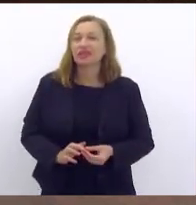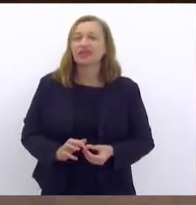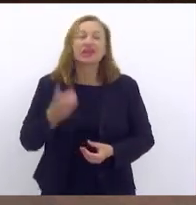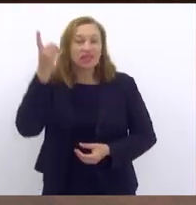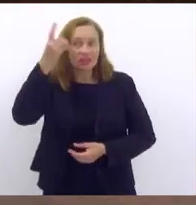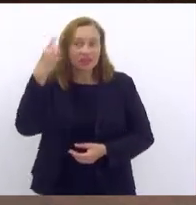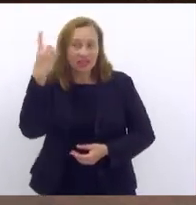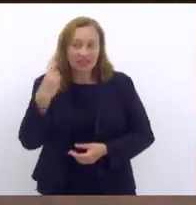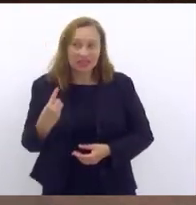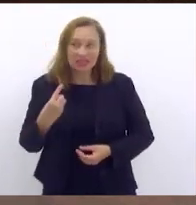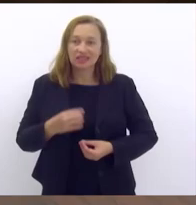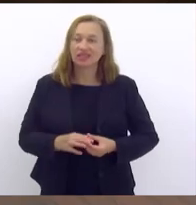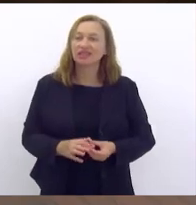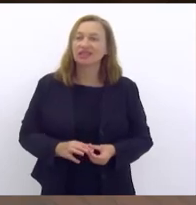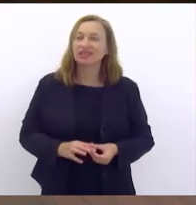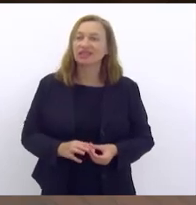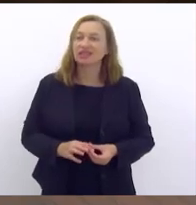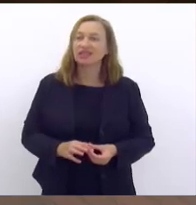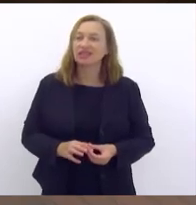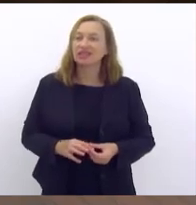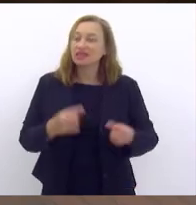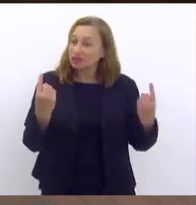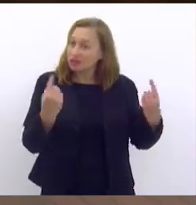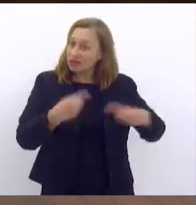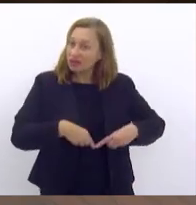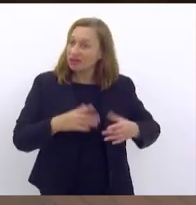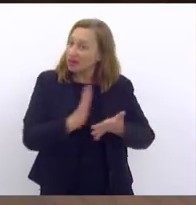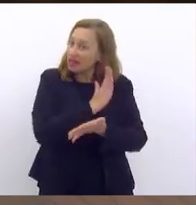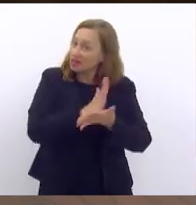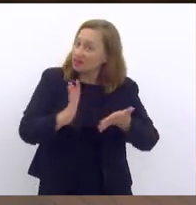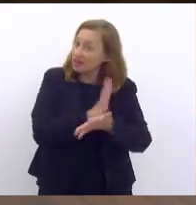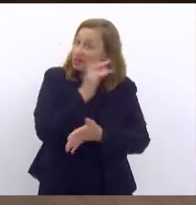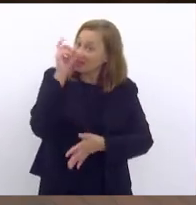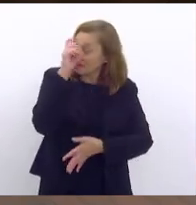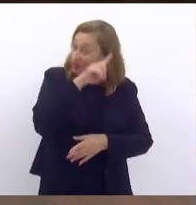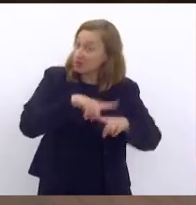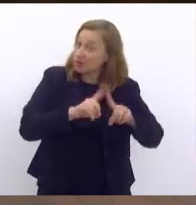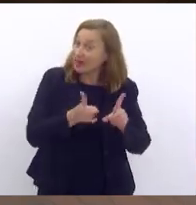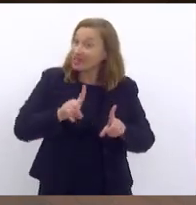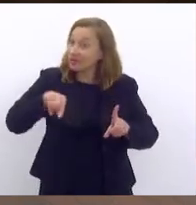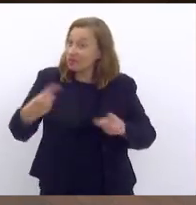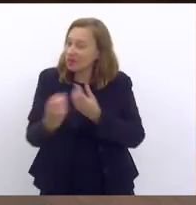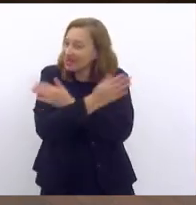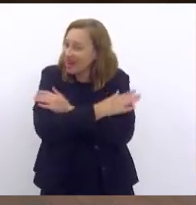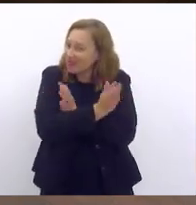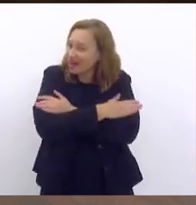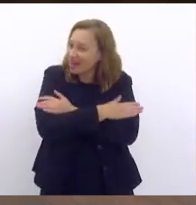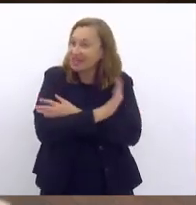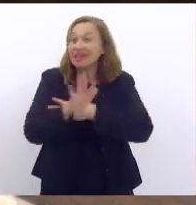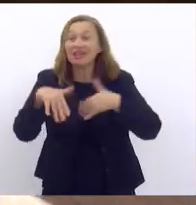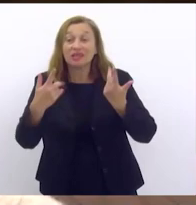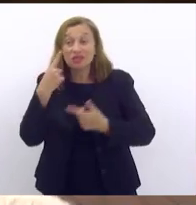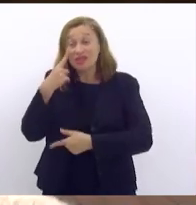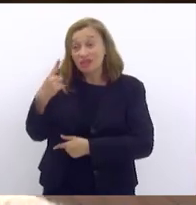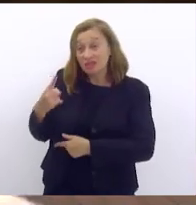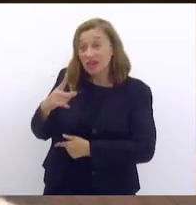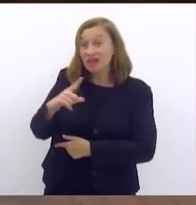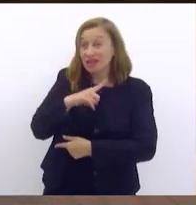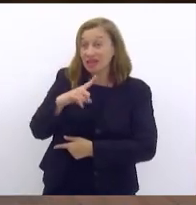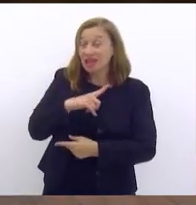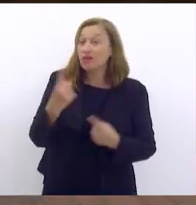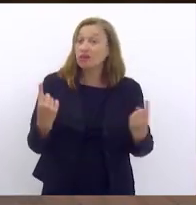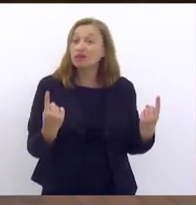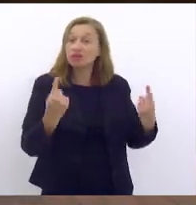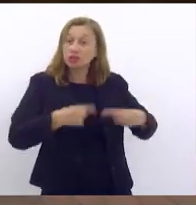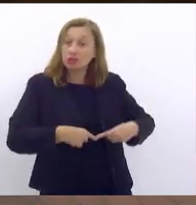deputada Dani, o desafio às vezes é pesado, mas depois se abraçam. Então você vê que tem uma